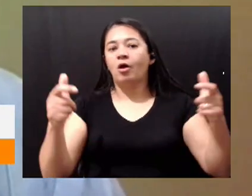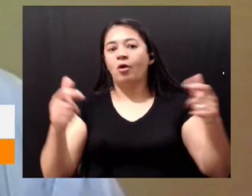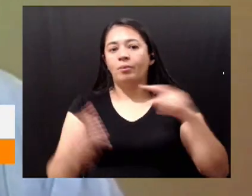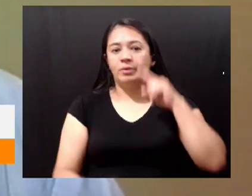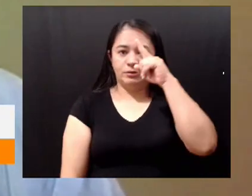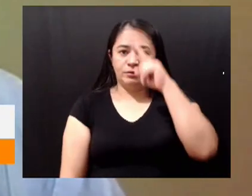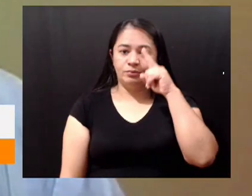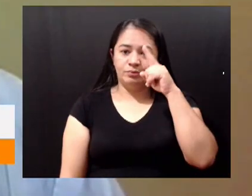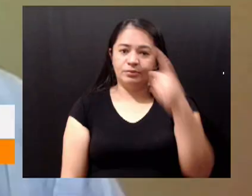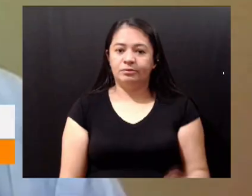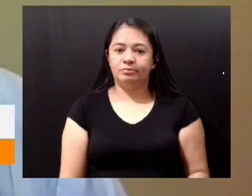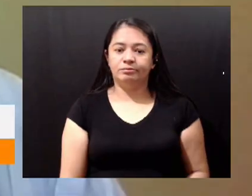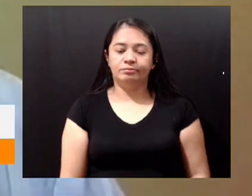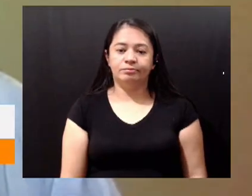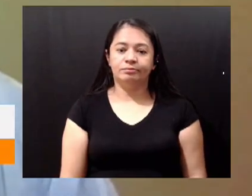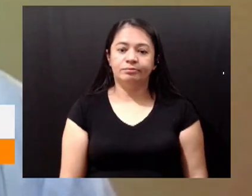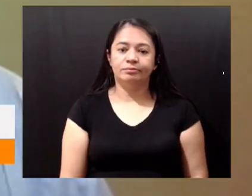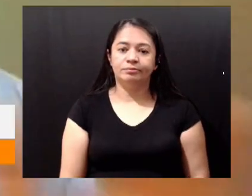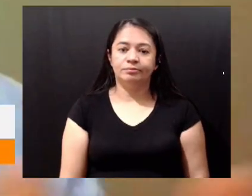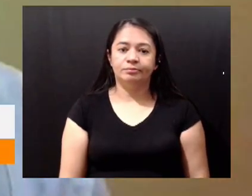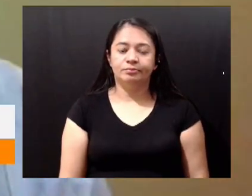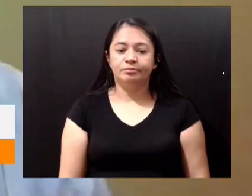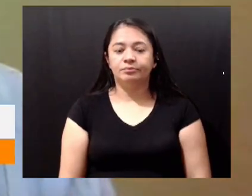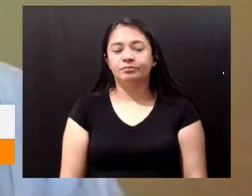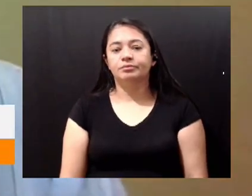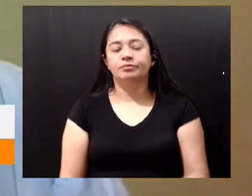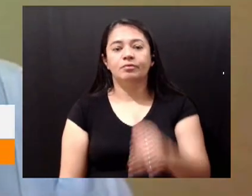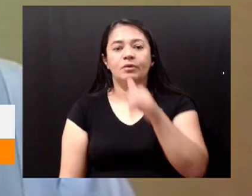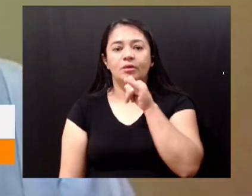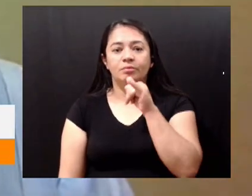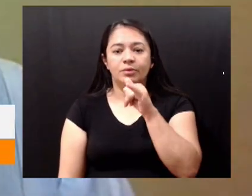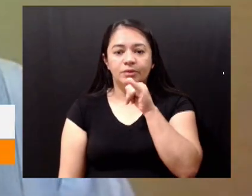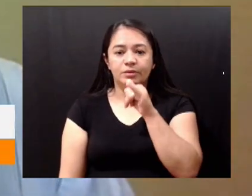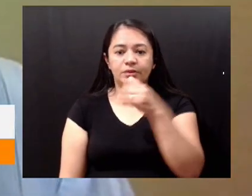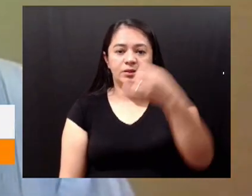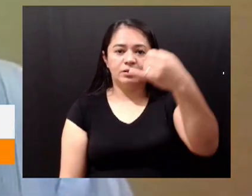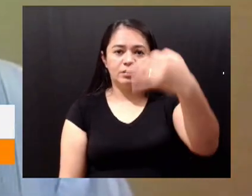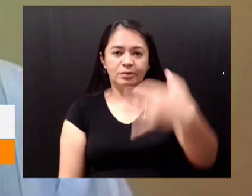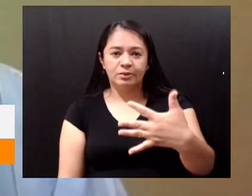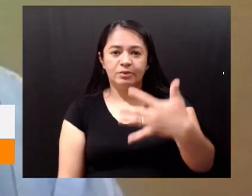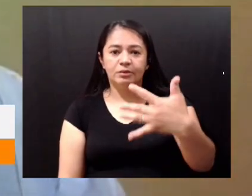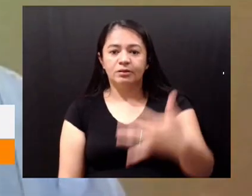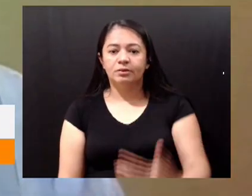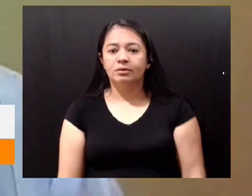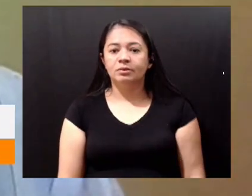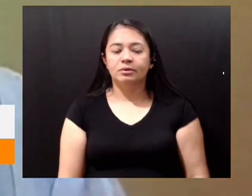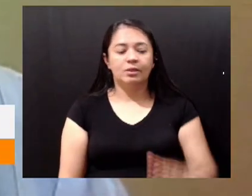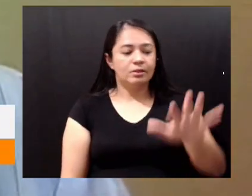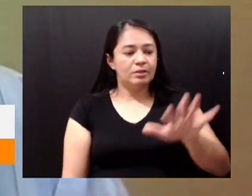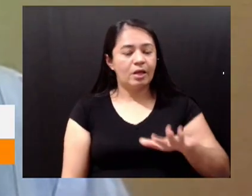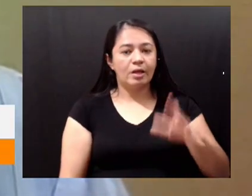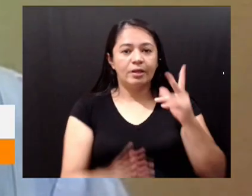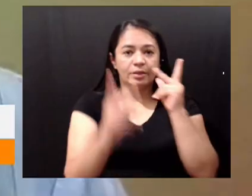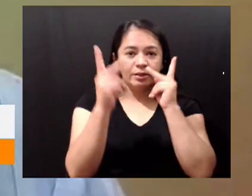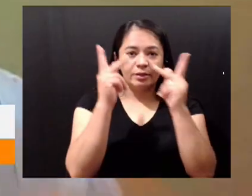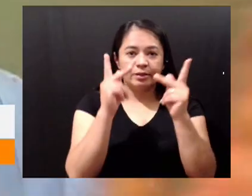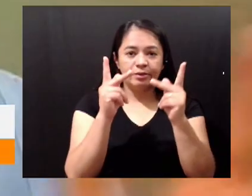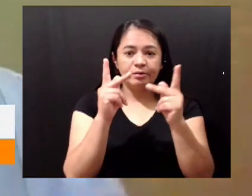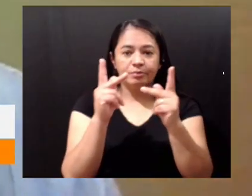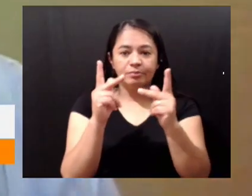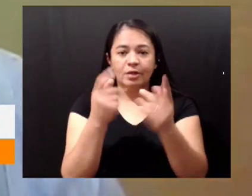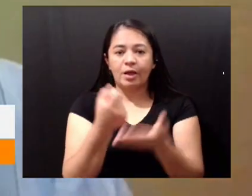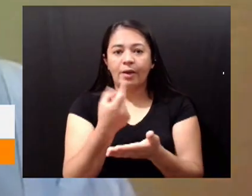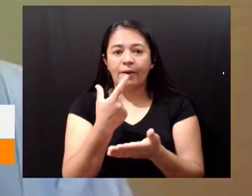Enfim, por exemplo, falando, né, da questão da psiquiatria, antidepressivos, os